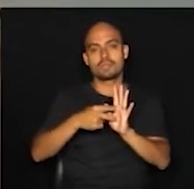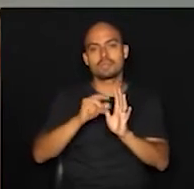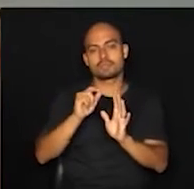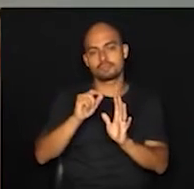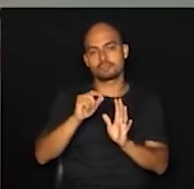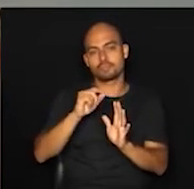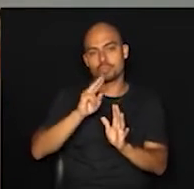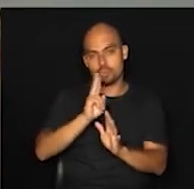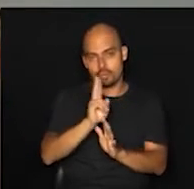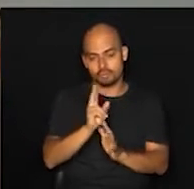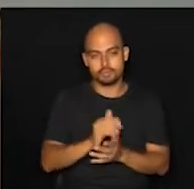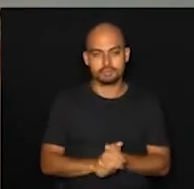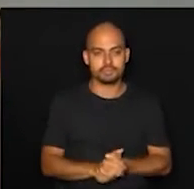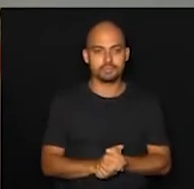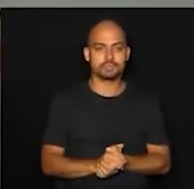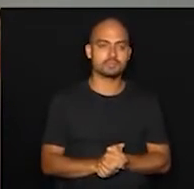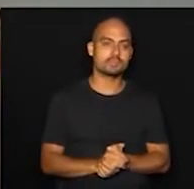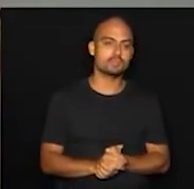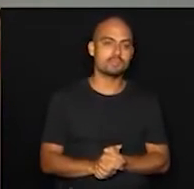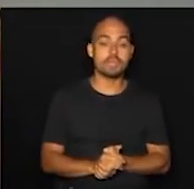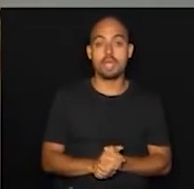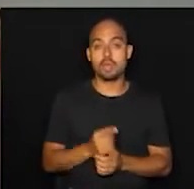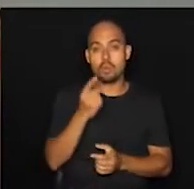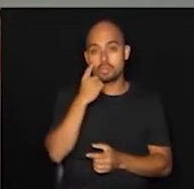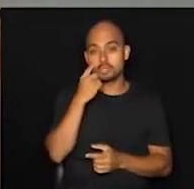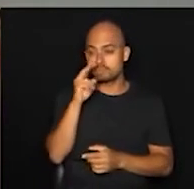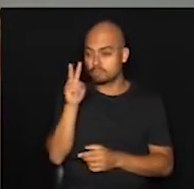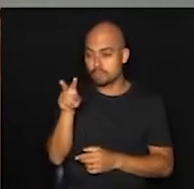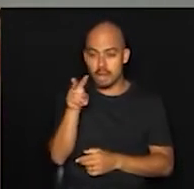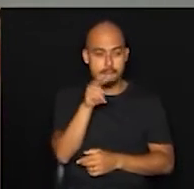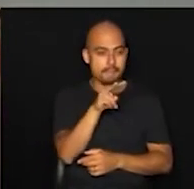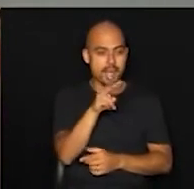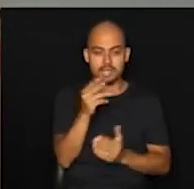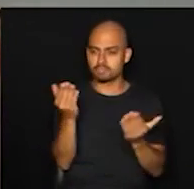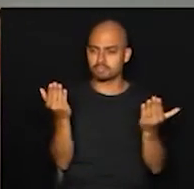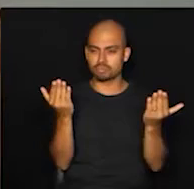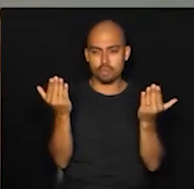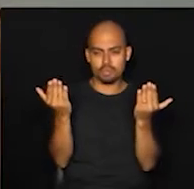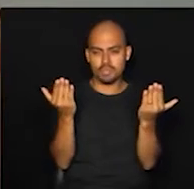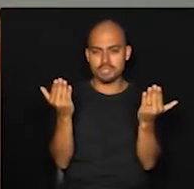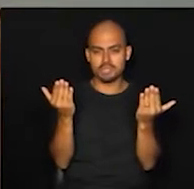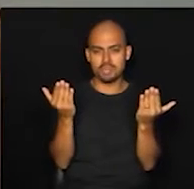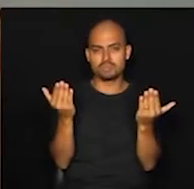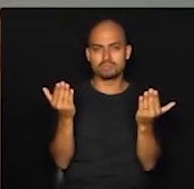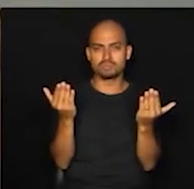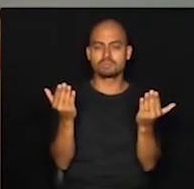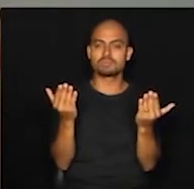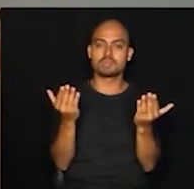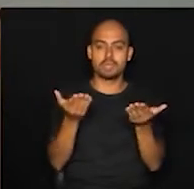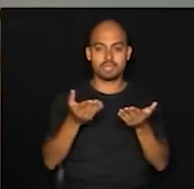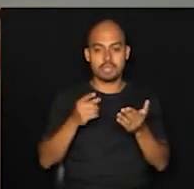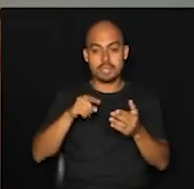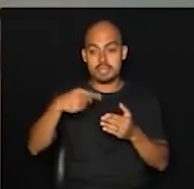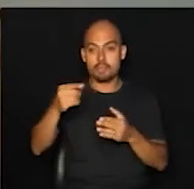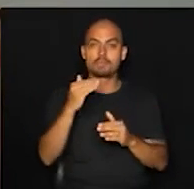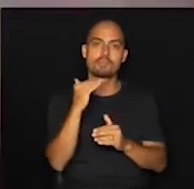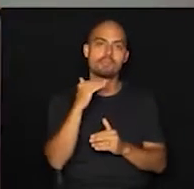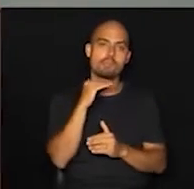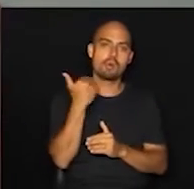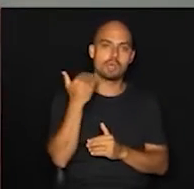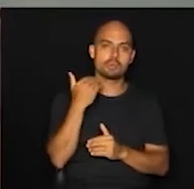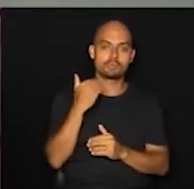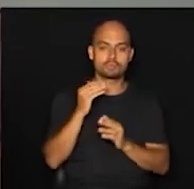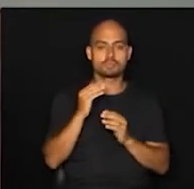têm muito... O que eu vi dessas personagens todas, muitas foram canonizadas, né? Depois de mortas,